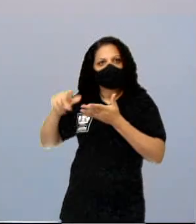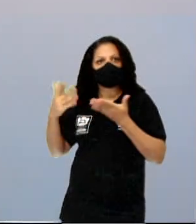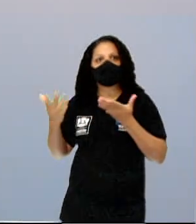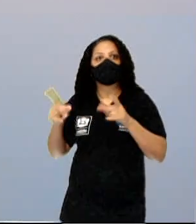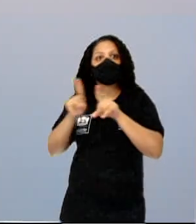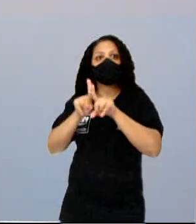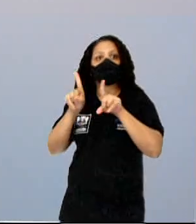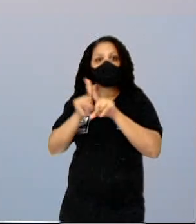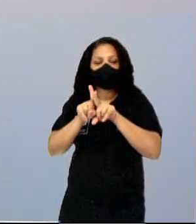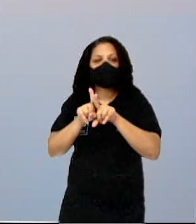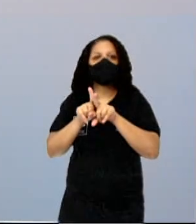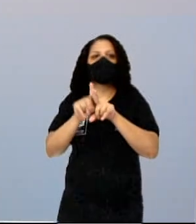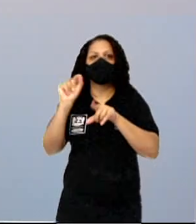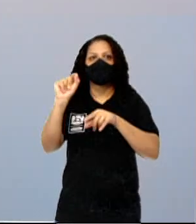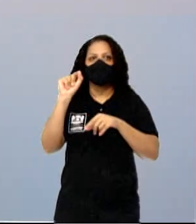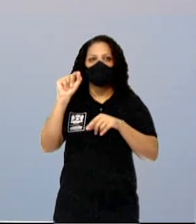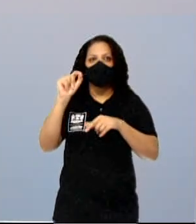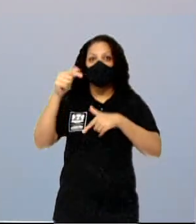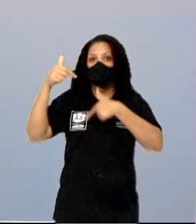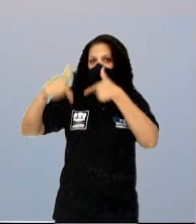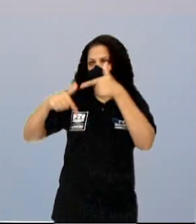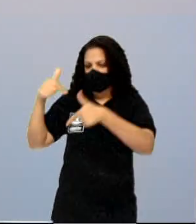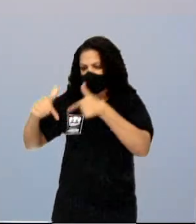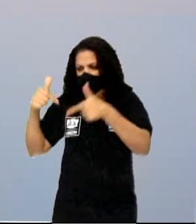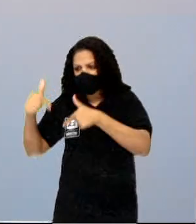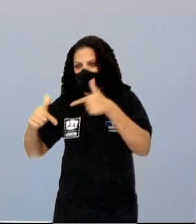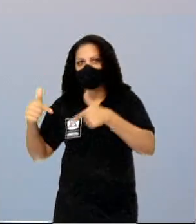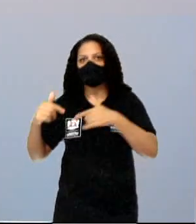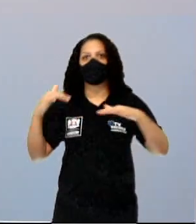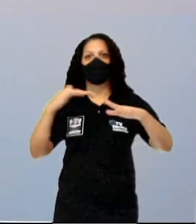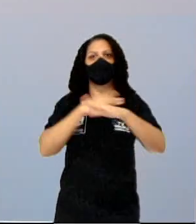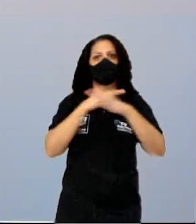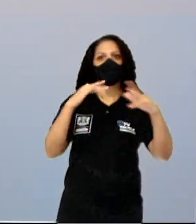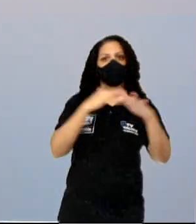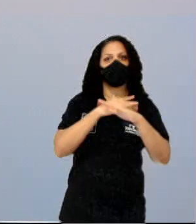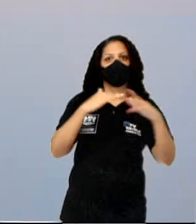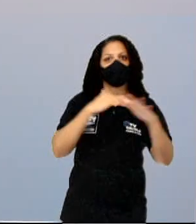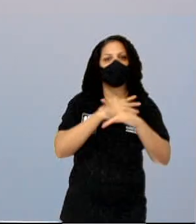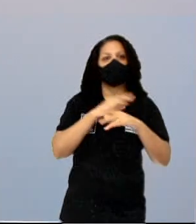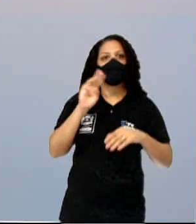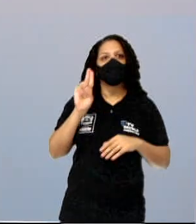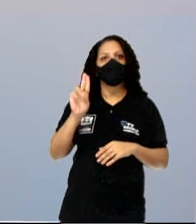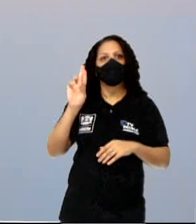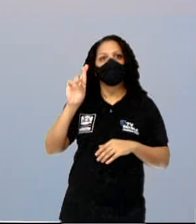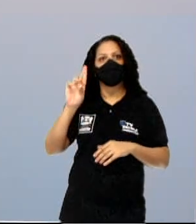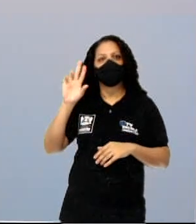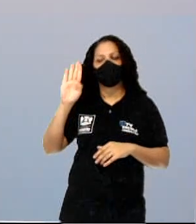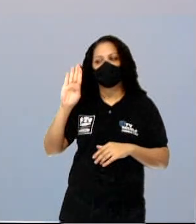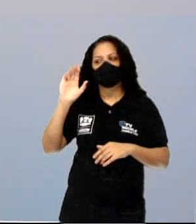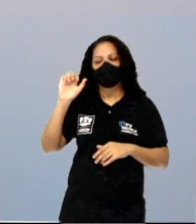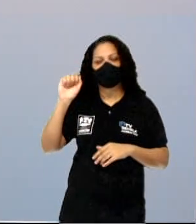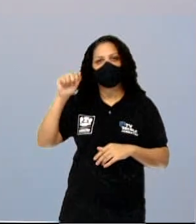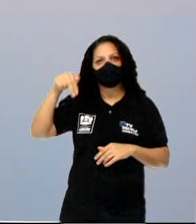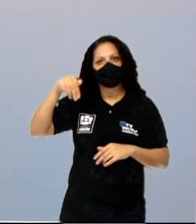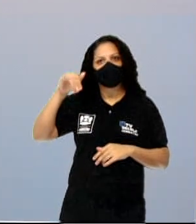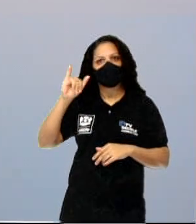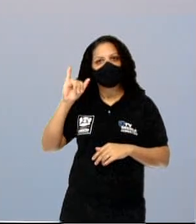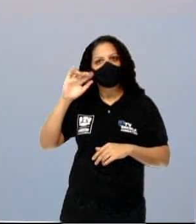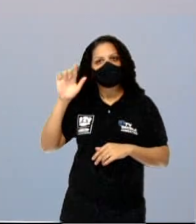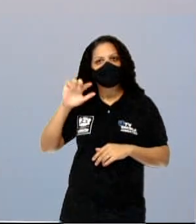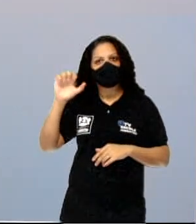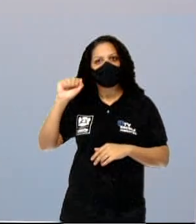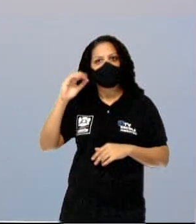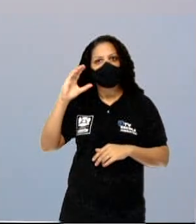é a ideia do trabalhismo e da urbanização. Galera, seguinte, a ideia do trabalhismo de Vargas tinha muito